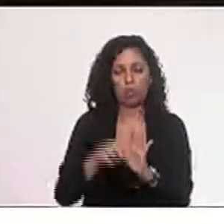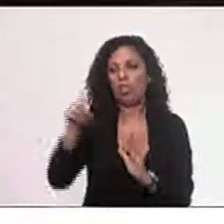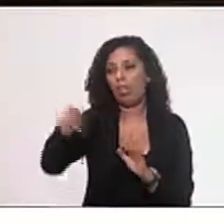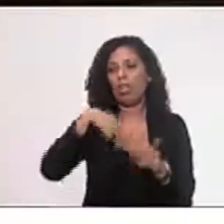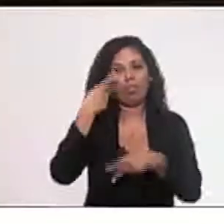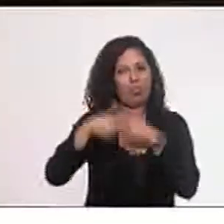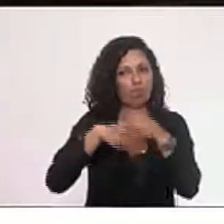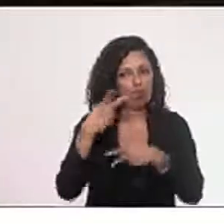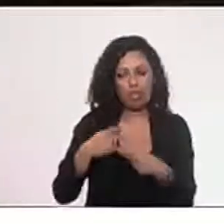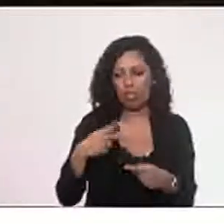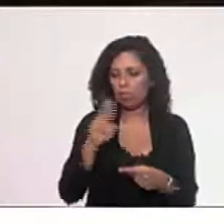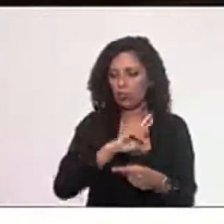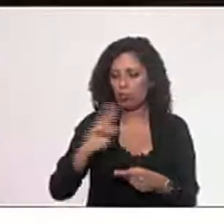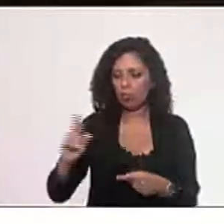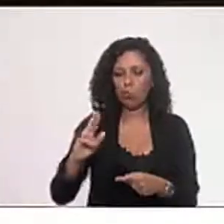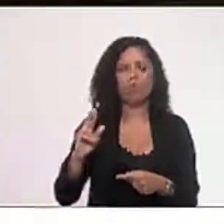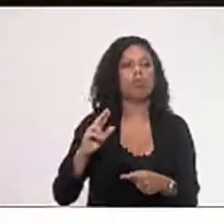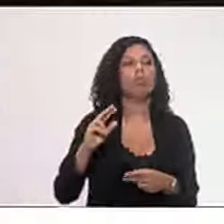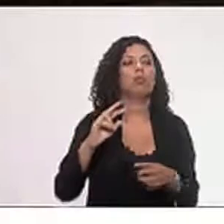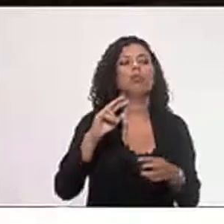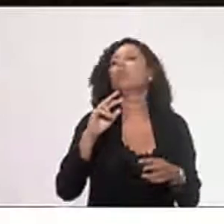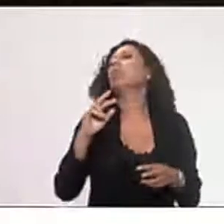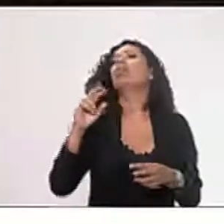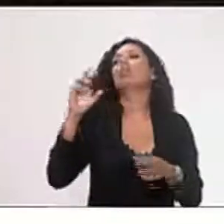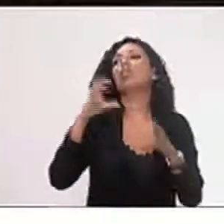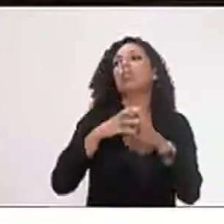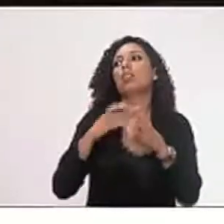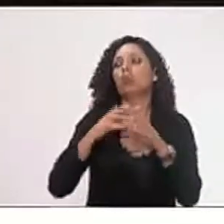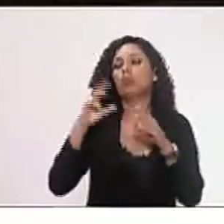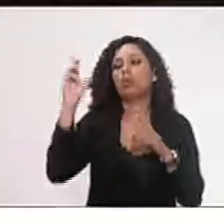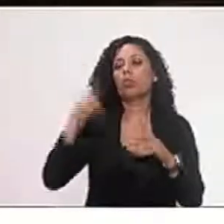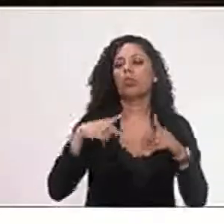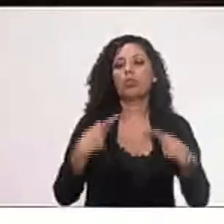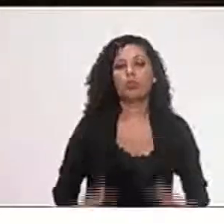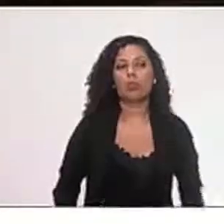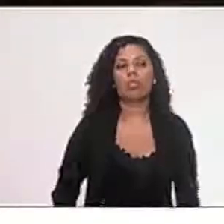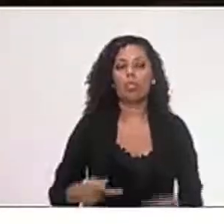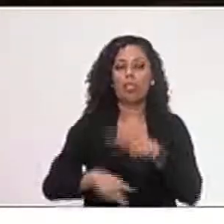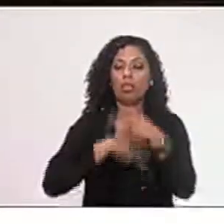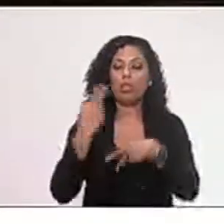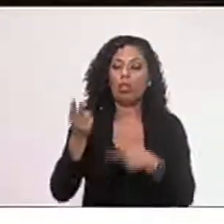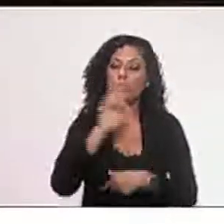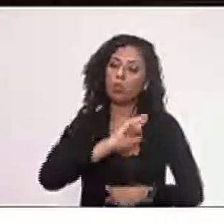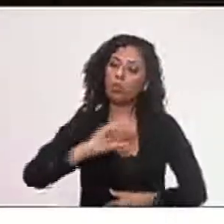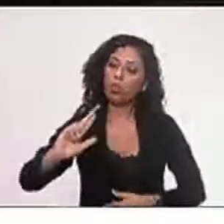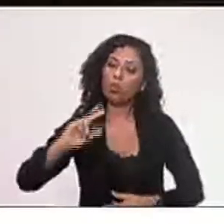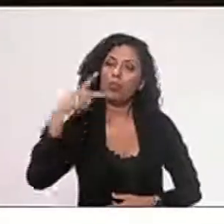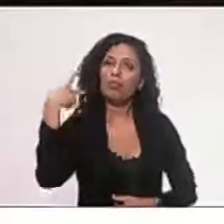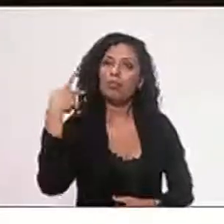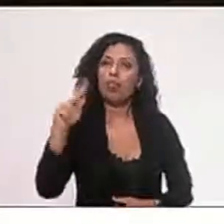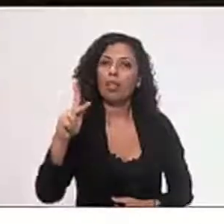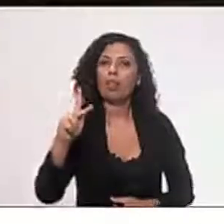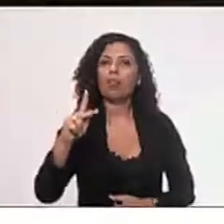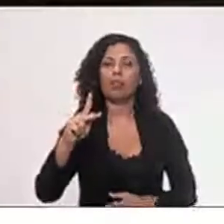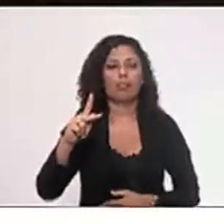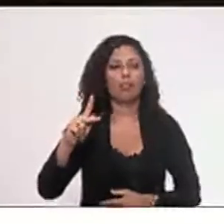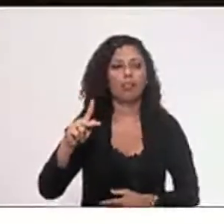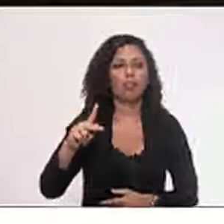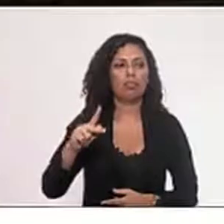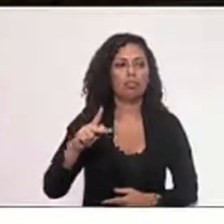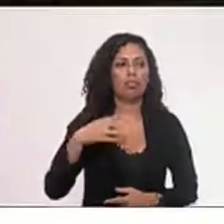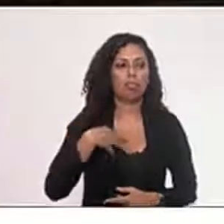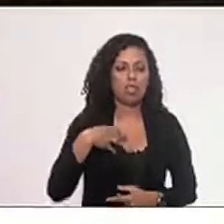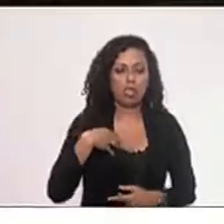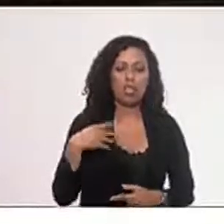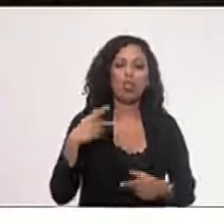se a comissão tivesse pronunciado sobre o tema ela se apresenta como deputada e usa o aposto que todos nós usamos eu presido à